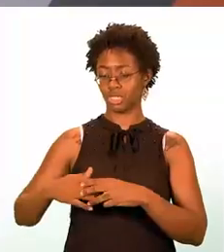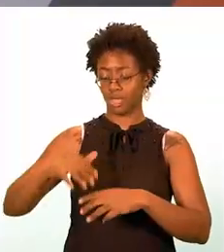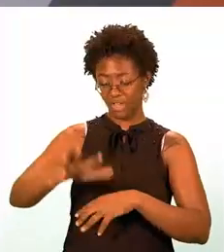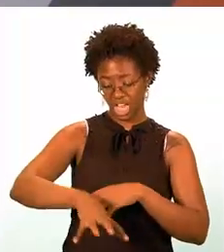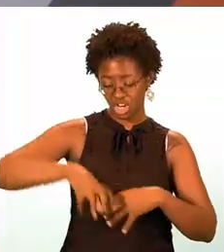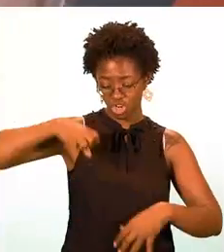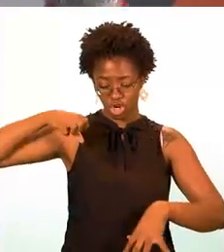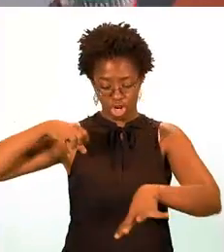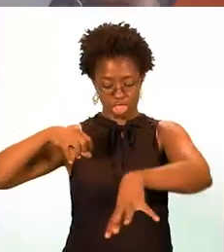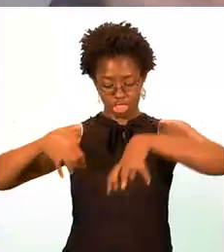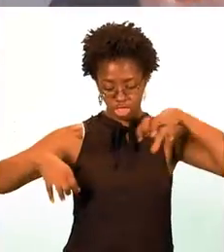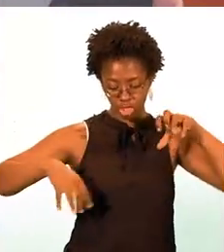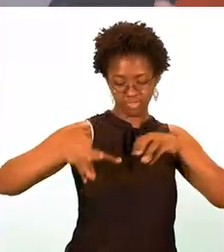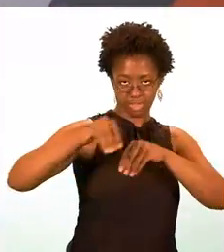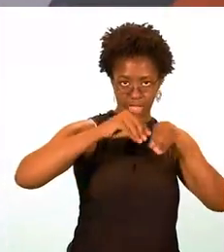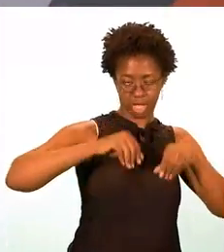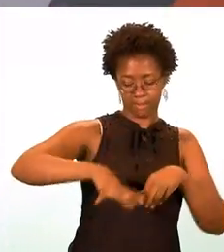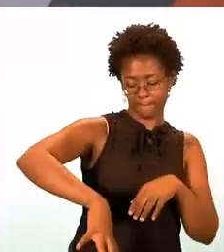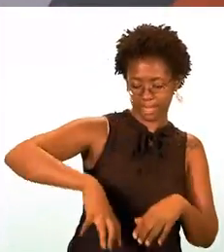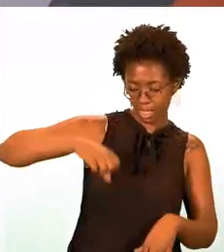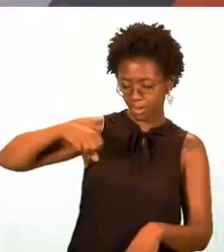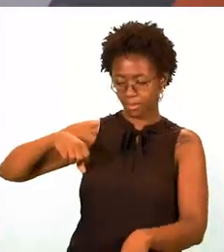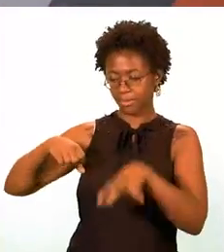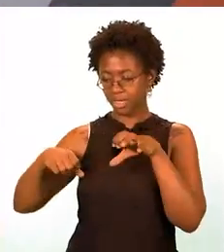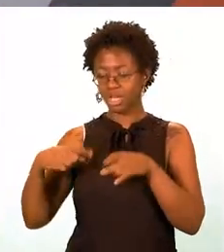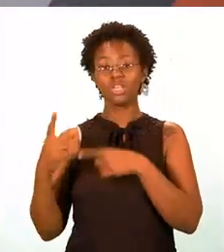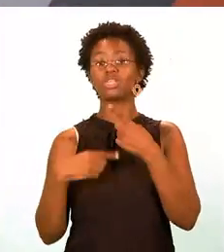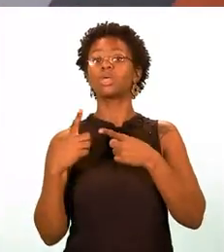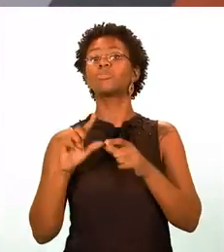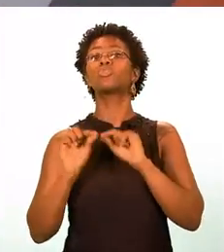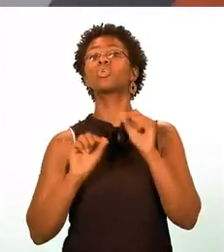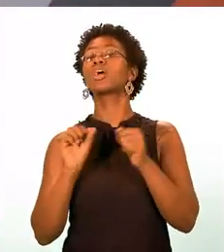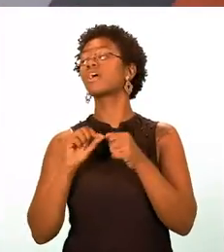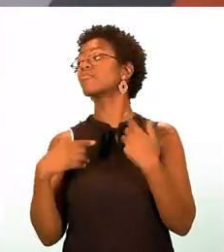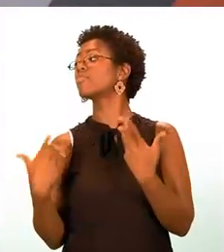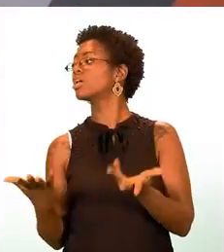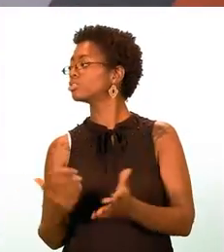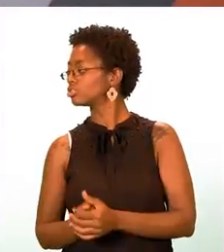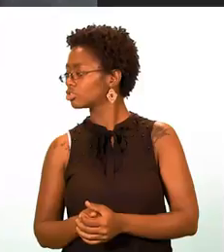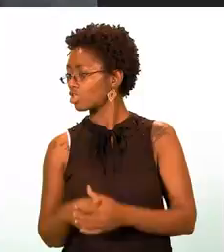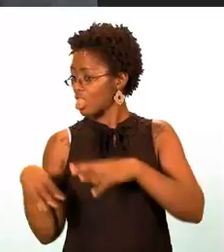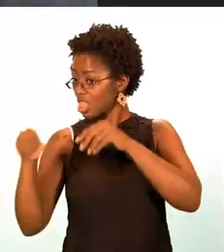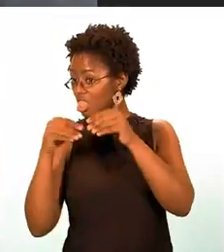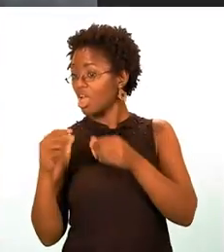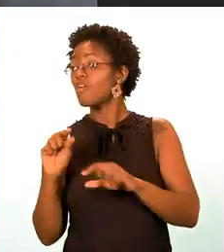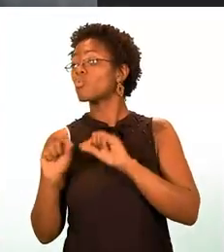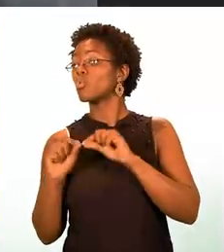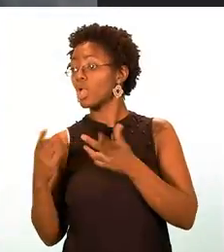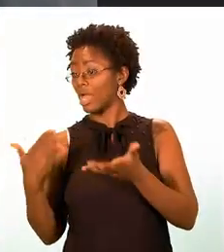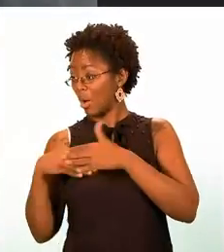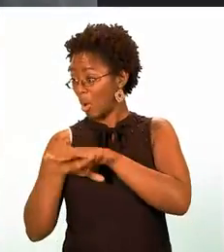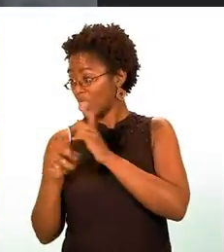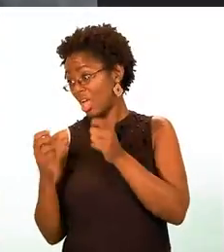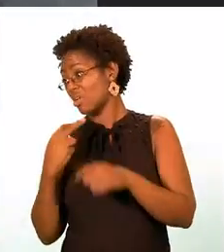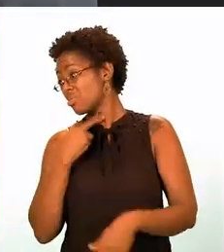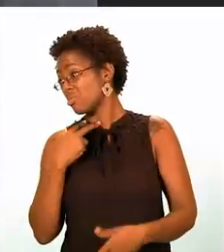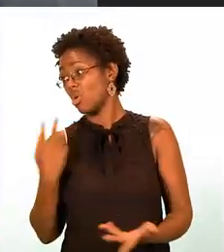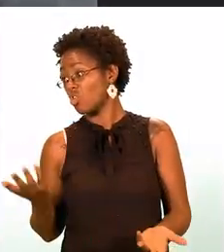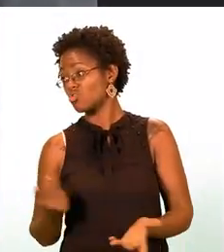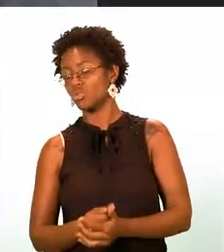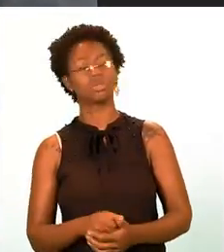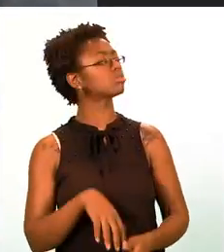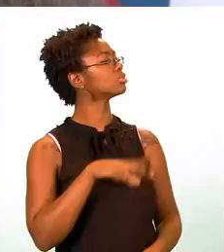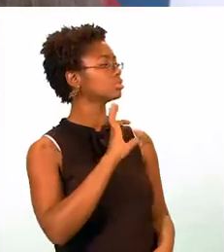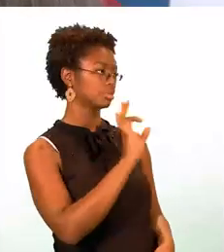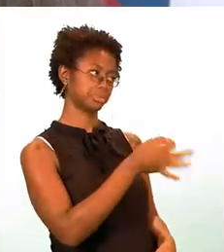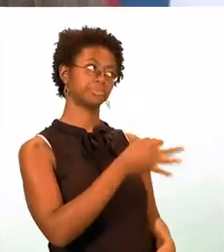ao contrário, você vai tirando terra. O que que você faz com essa terra? O que a gente faz com essa terra? Exatamente. E outra